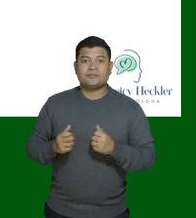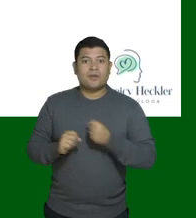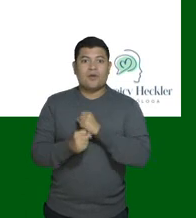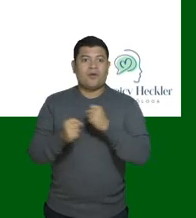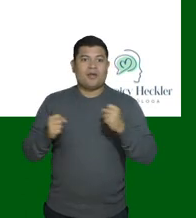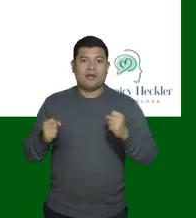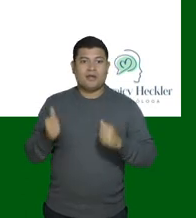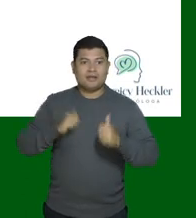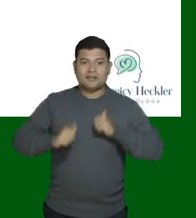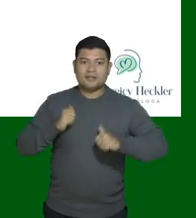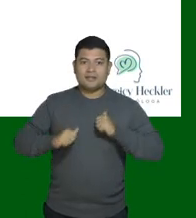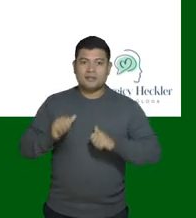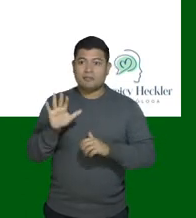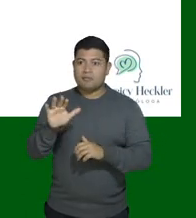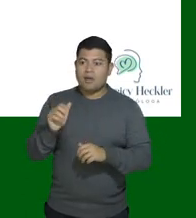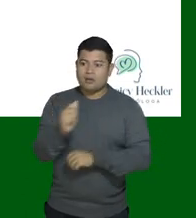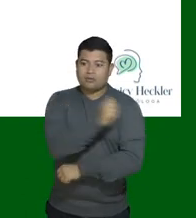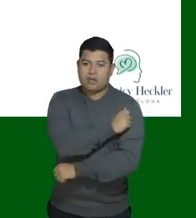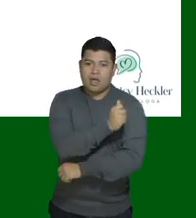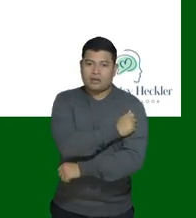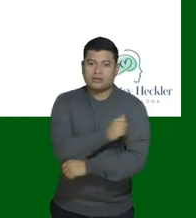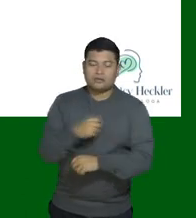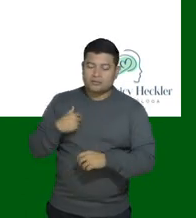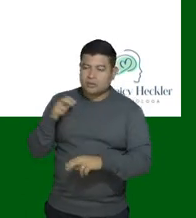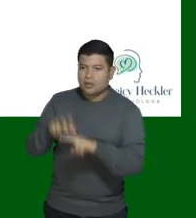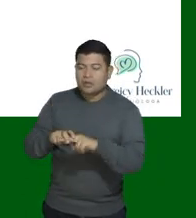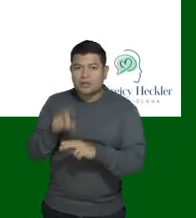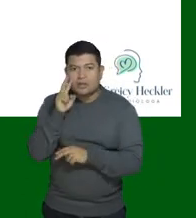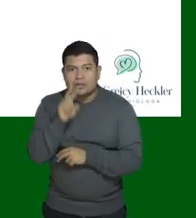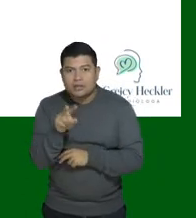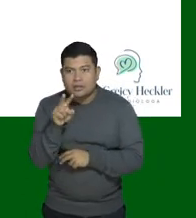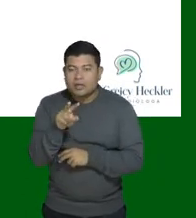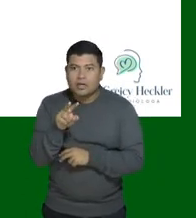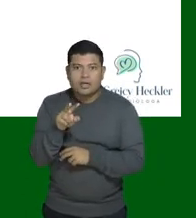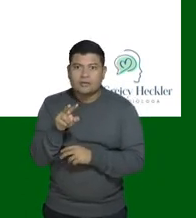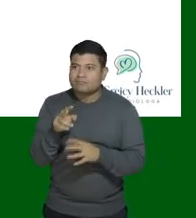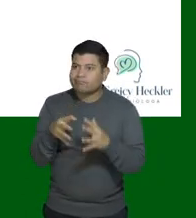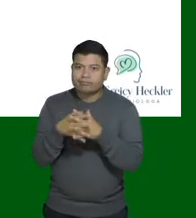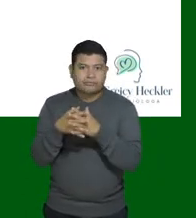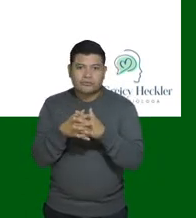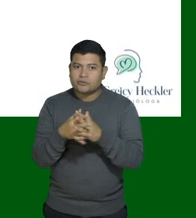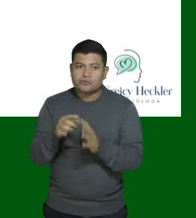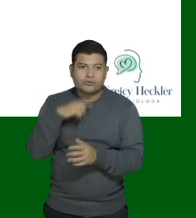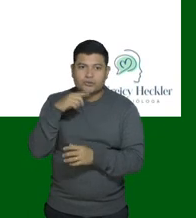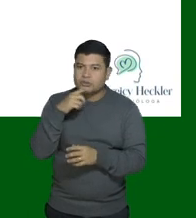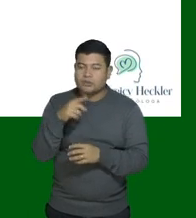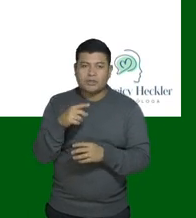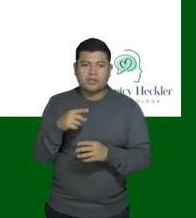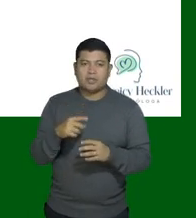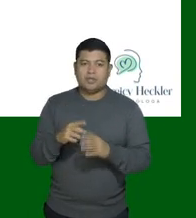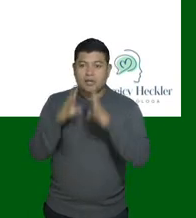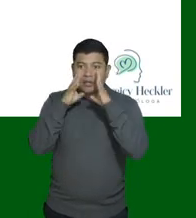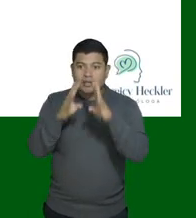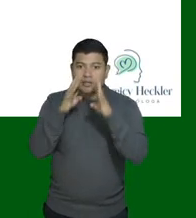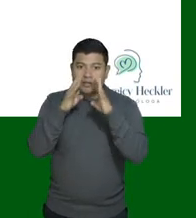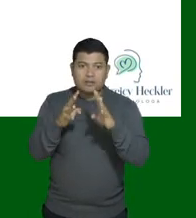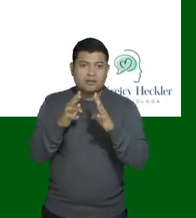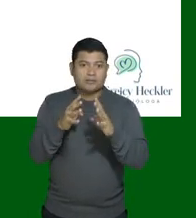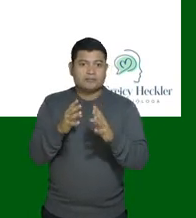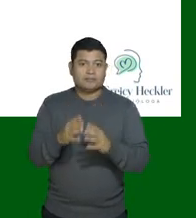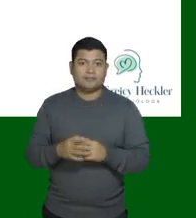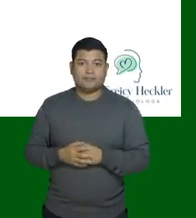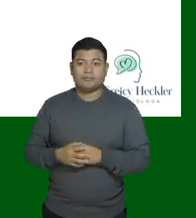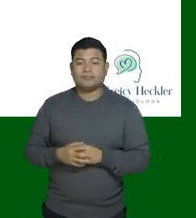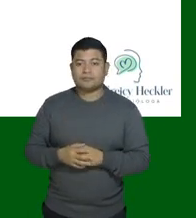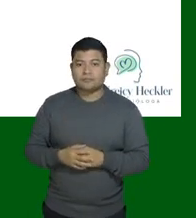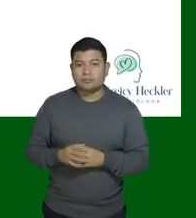está lá sentado assim. Ih, já foi. Já me perdi, já era. Porque ele não consegue, às vezes, fazer um bom fechamento auditivo. Ou quando